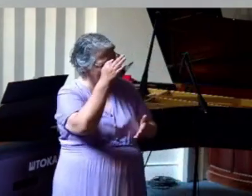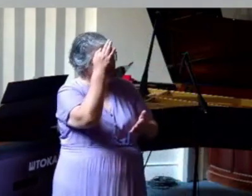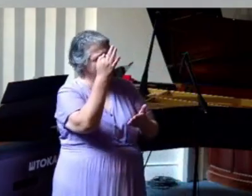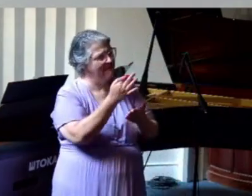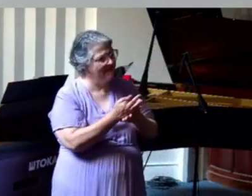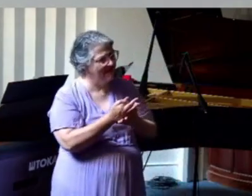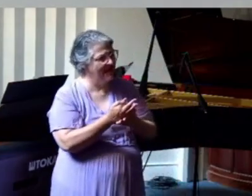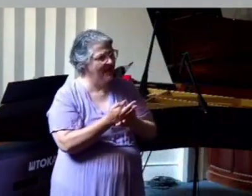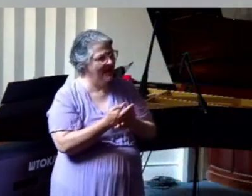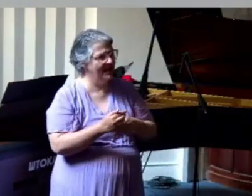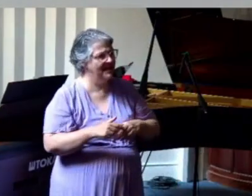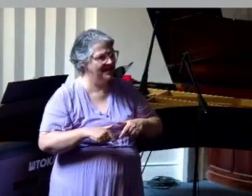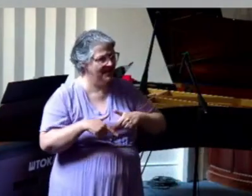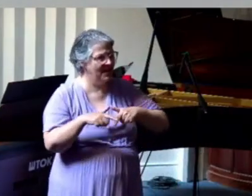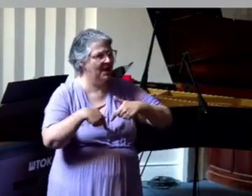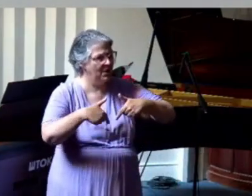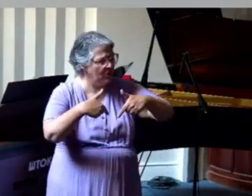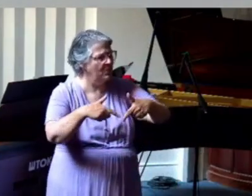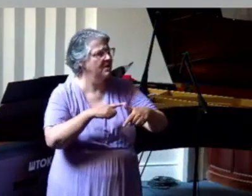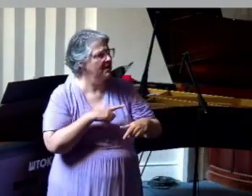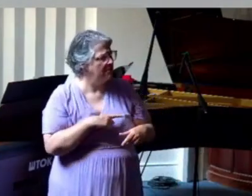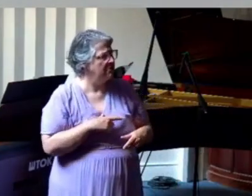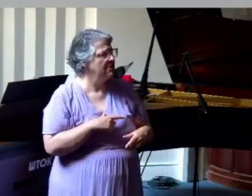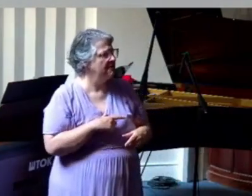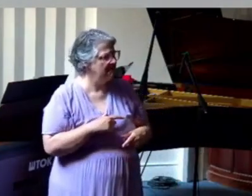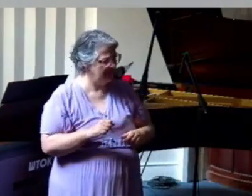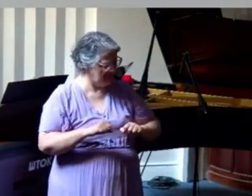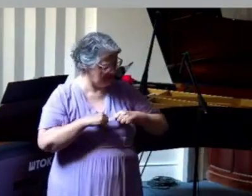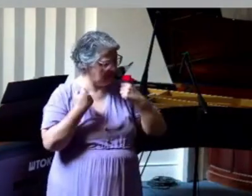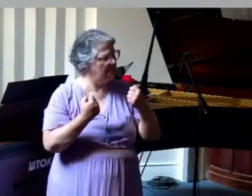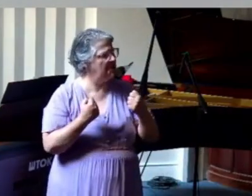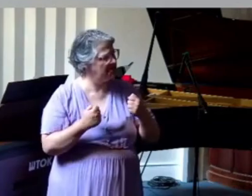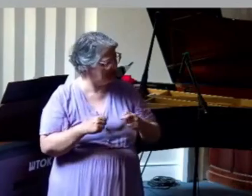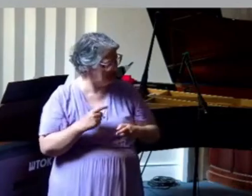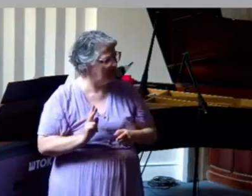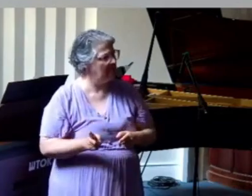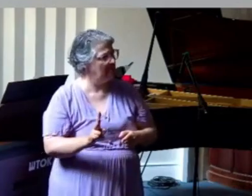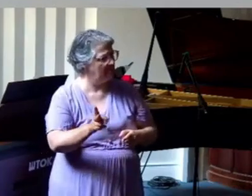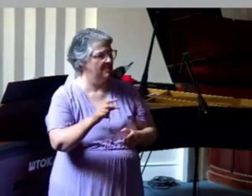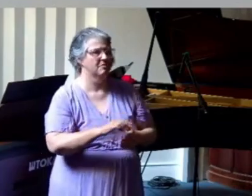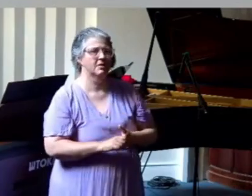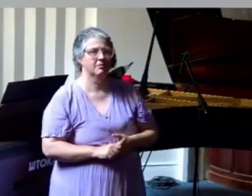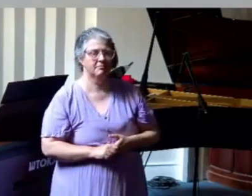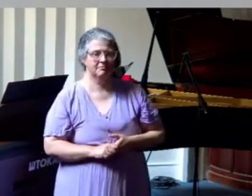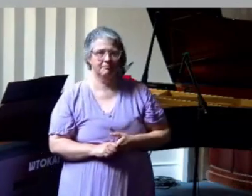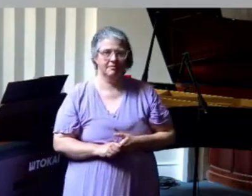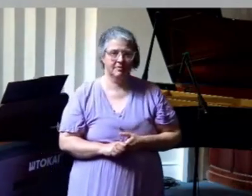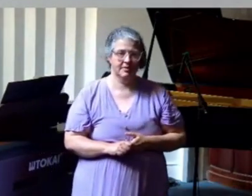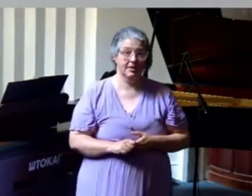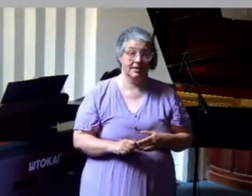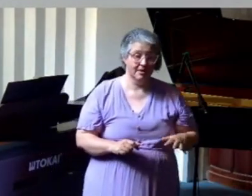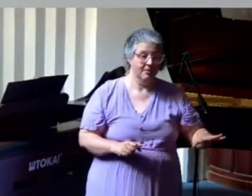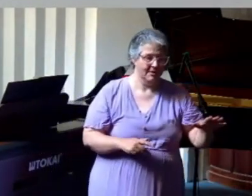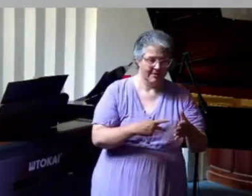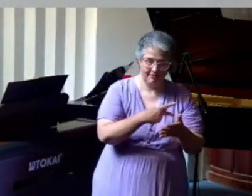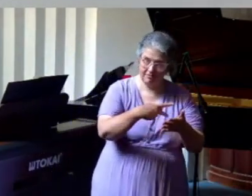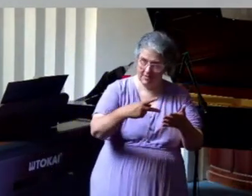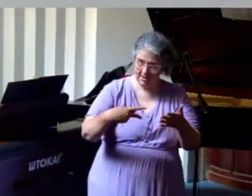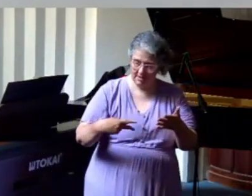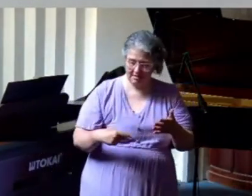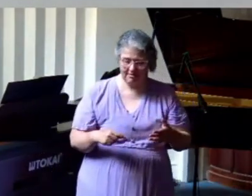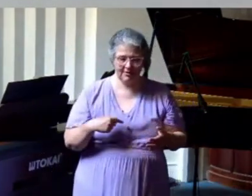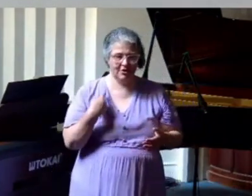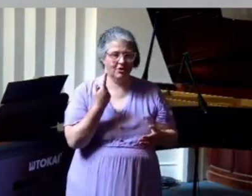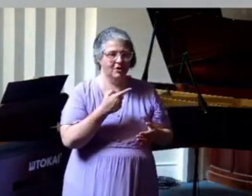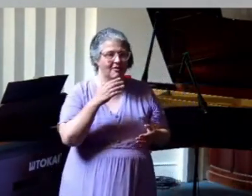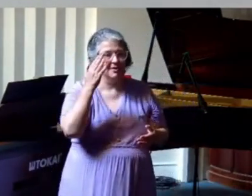eu guardei. Então, as nossas crianças pensam nisso, enquanto nós, adultos, vamos pensando aqui nessa